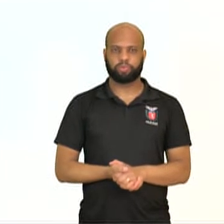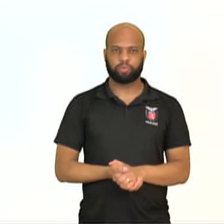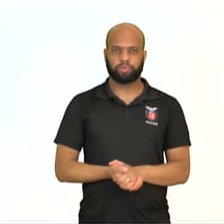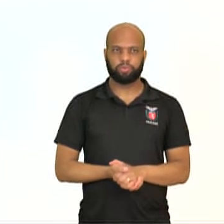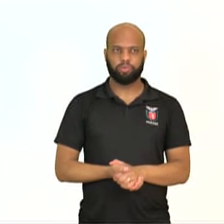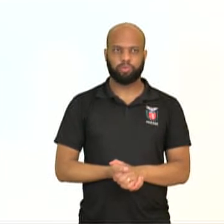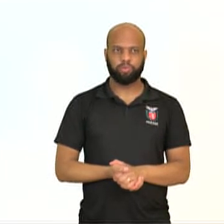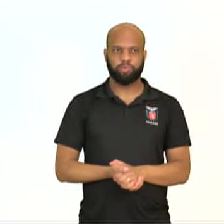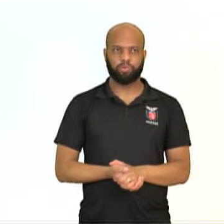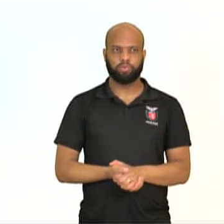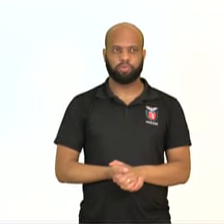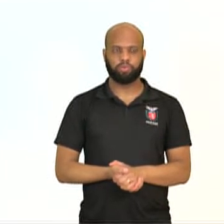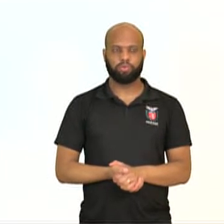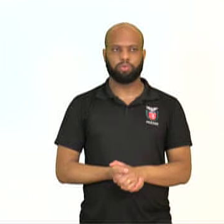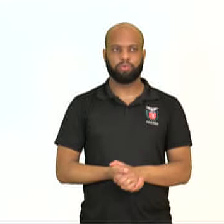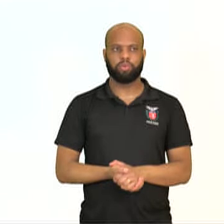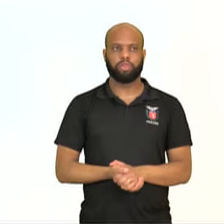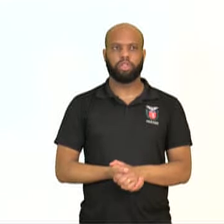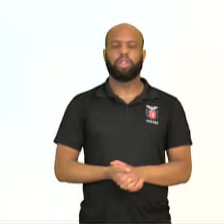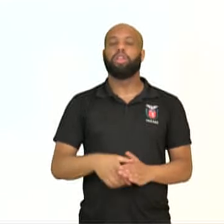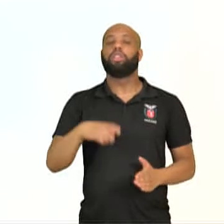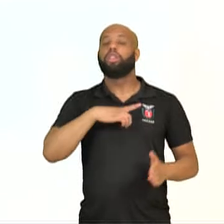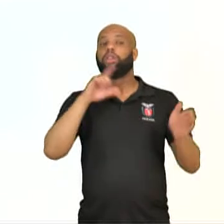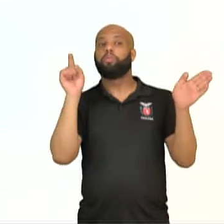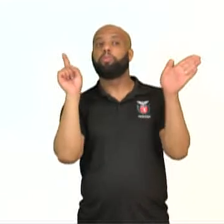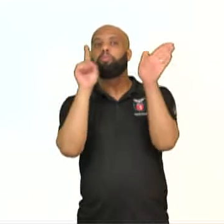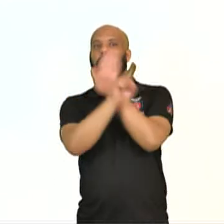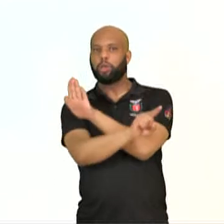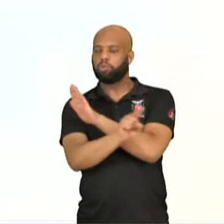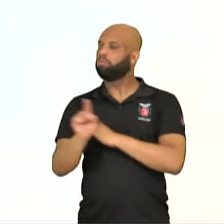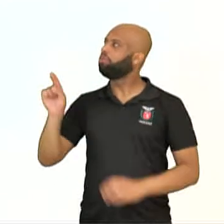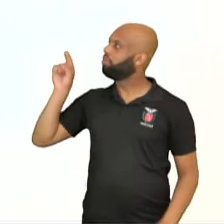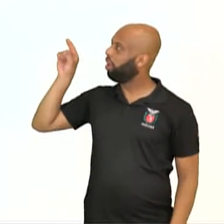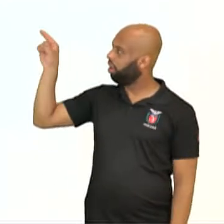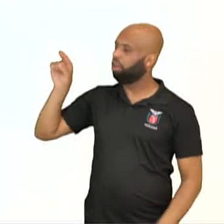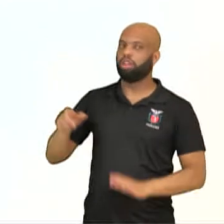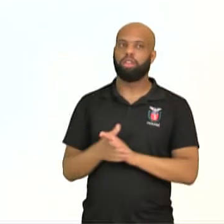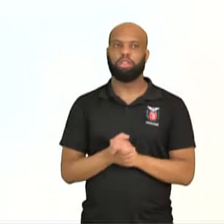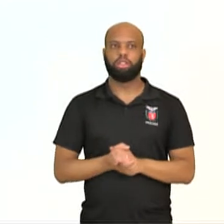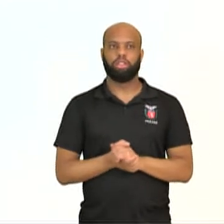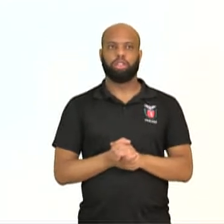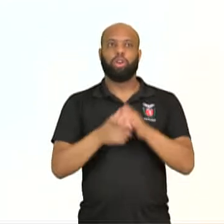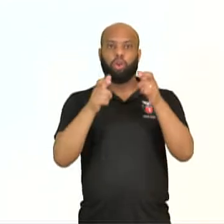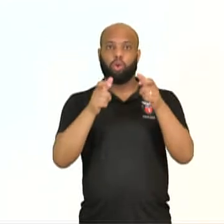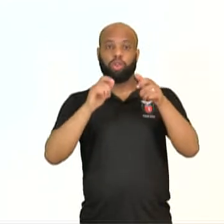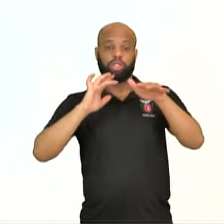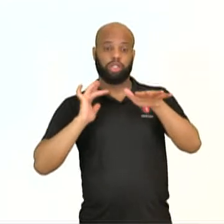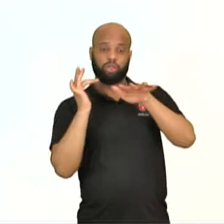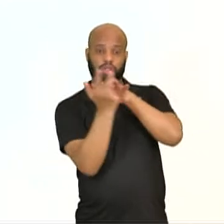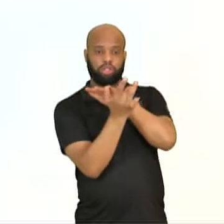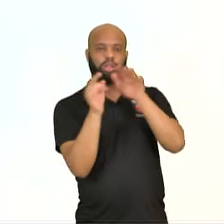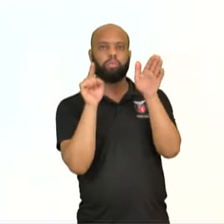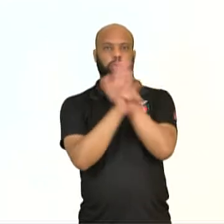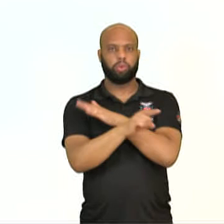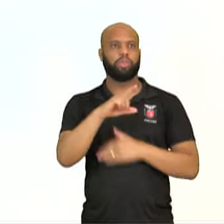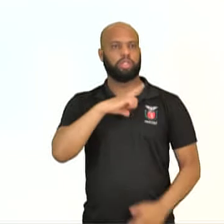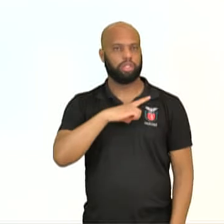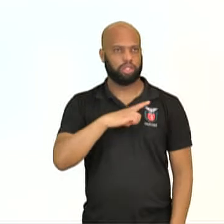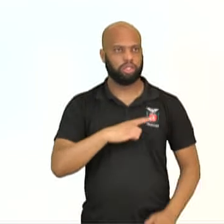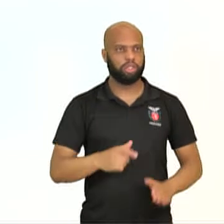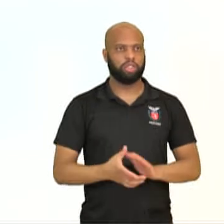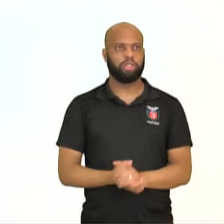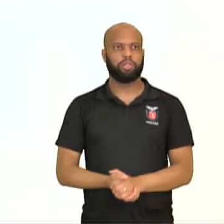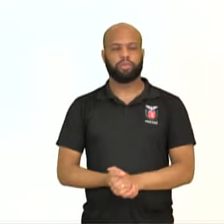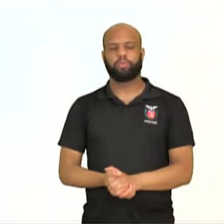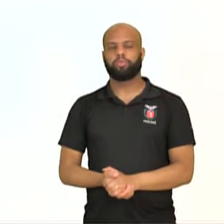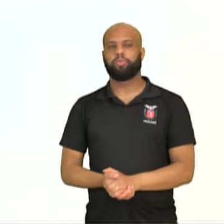tus sueños? Tá? Então, uma pergunta que se fez aqui, né, numa das redes sociais, né?